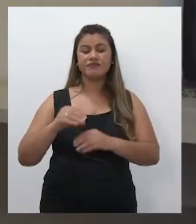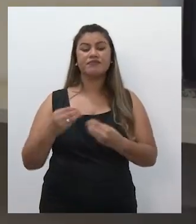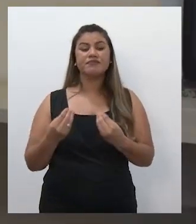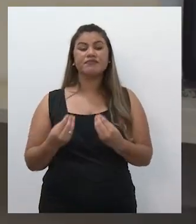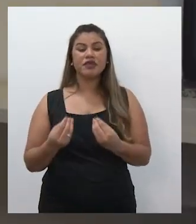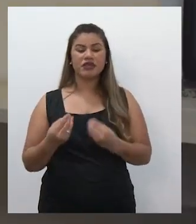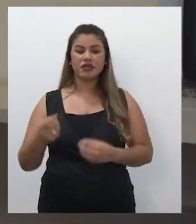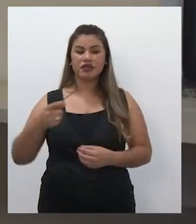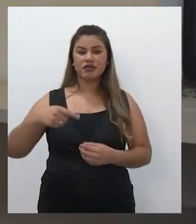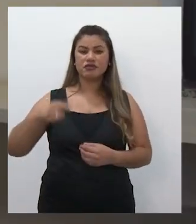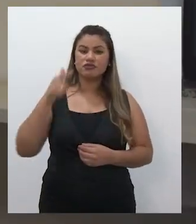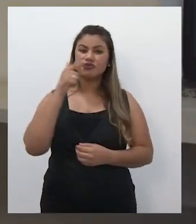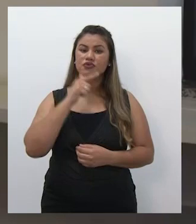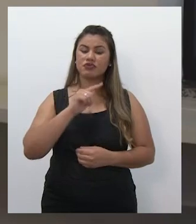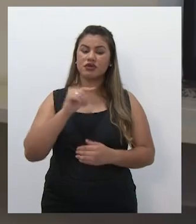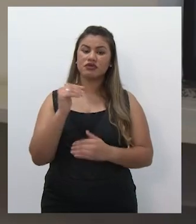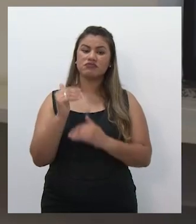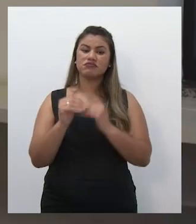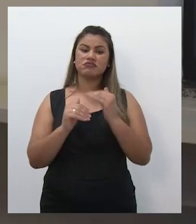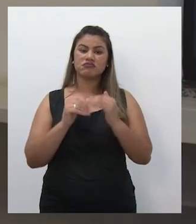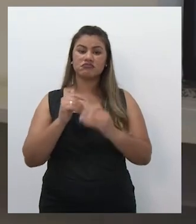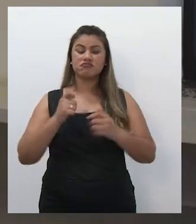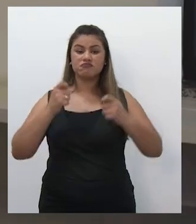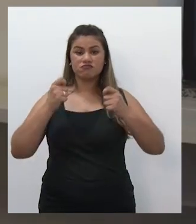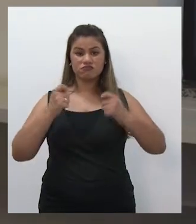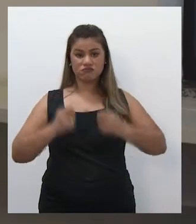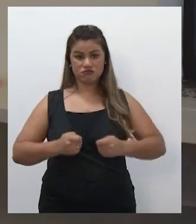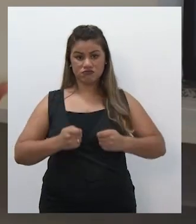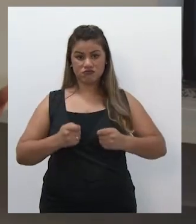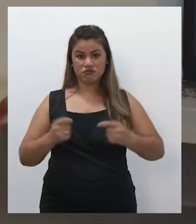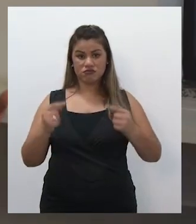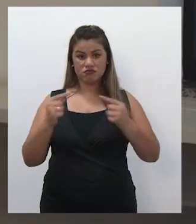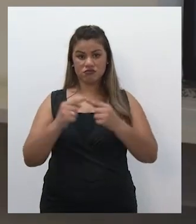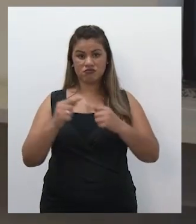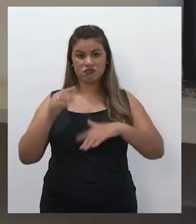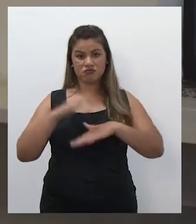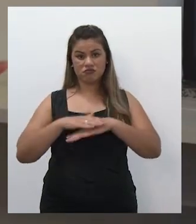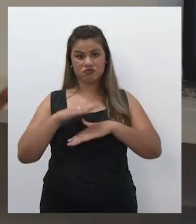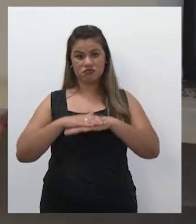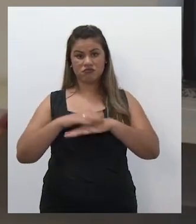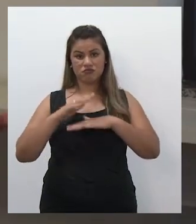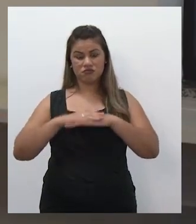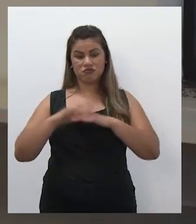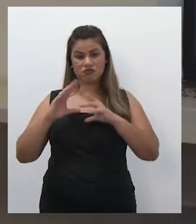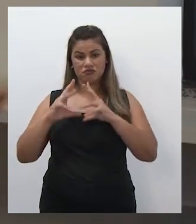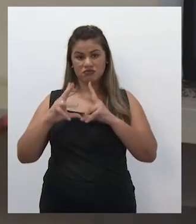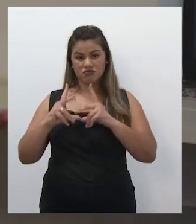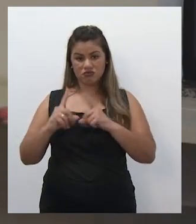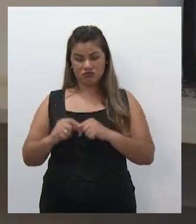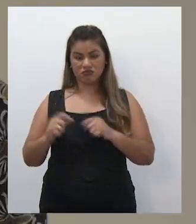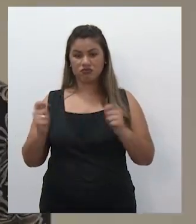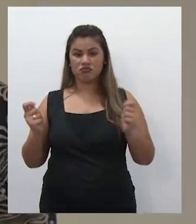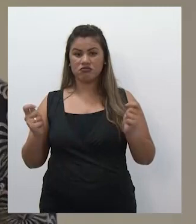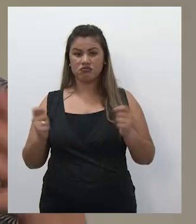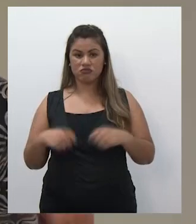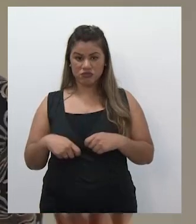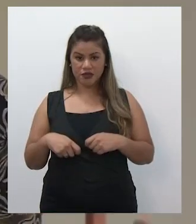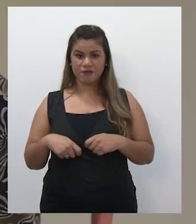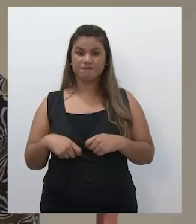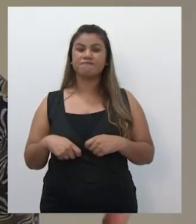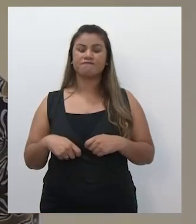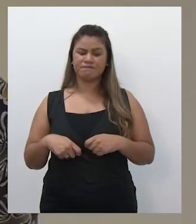eles possam desenvolver também essa determinação para realizarem todo o potencial que eles trazem.